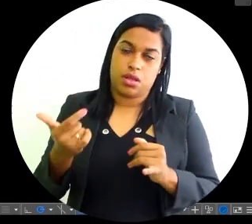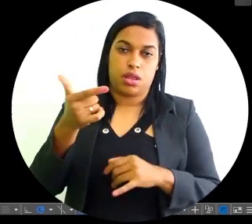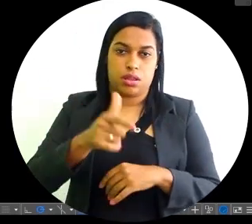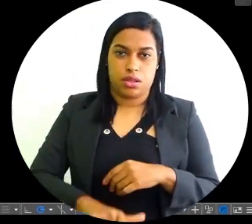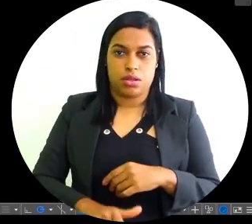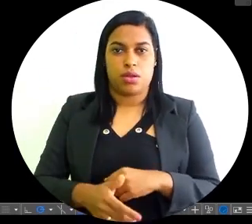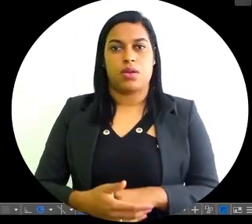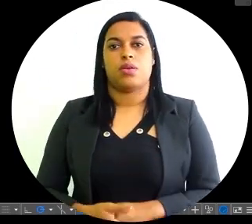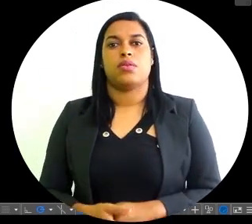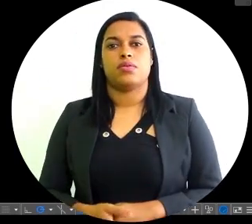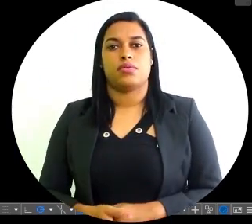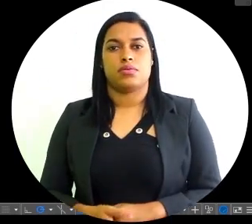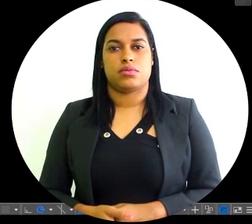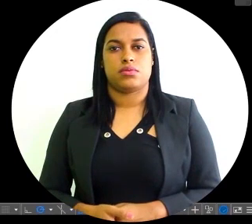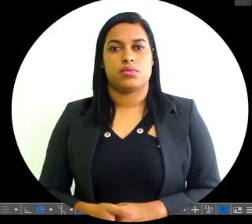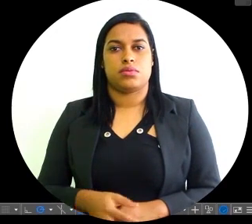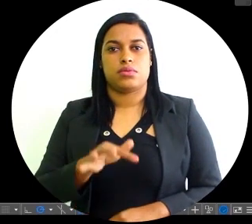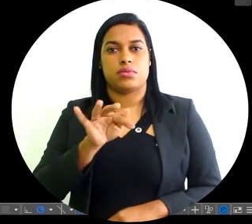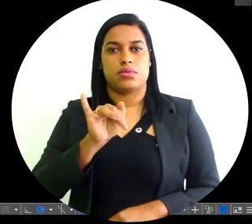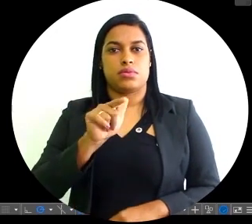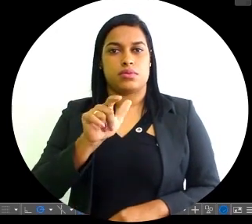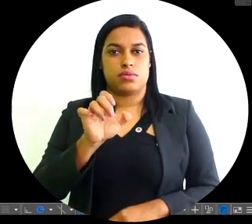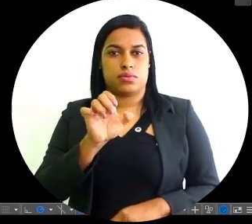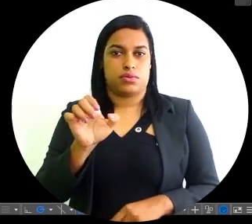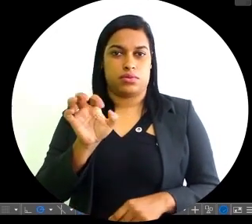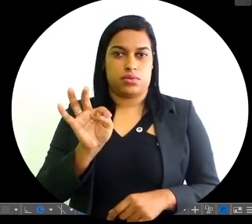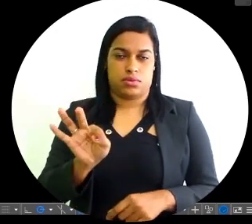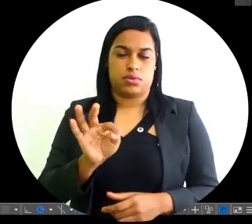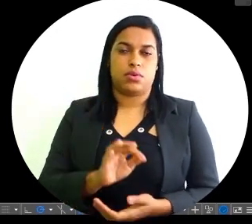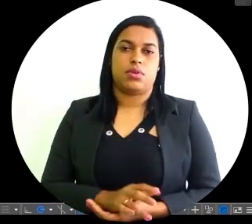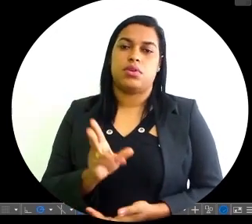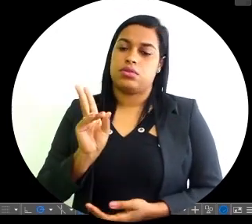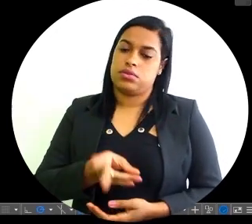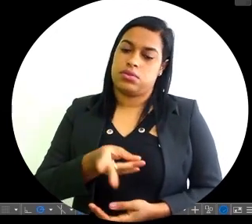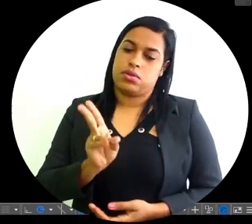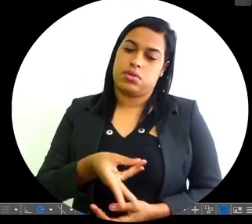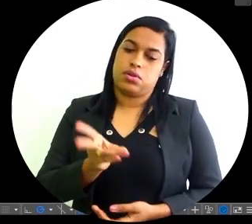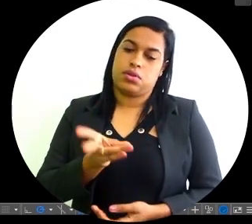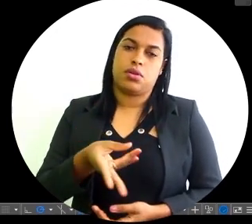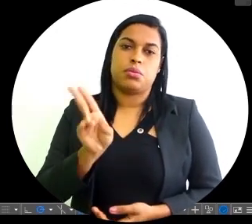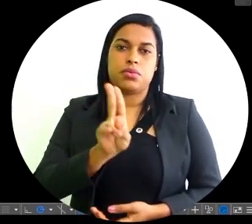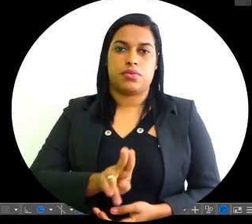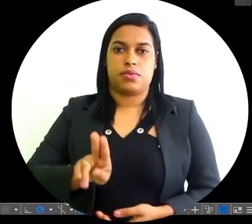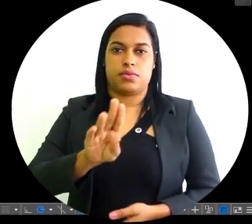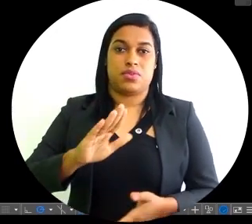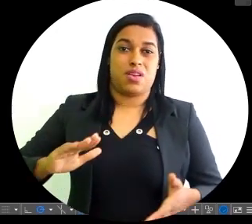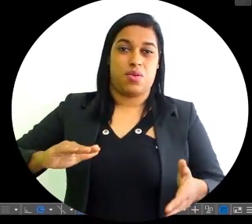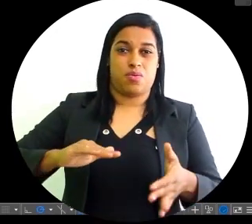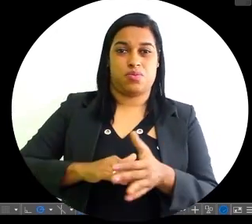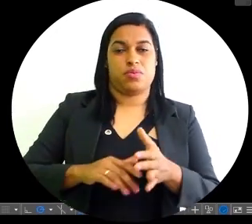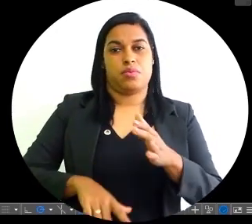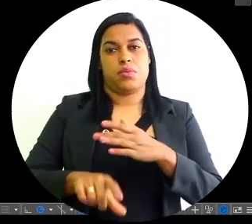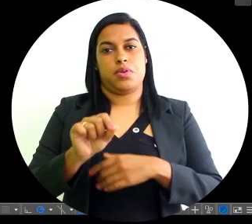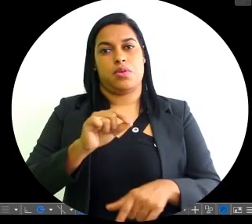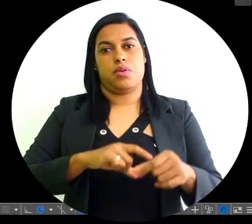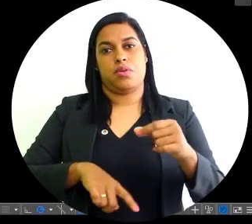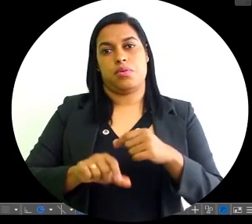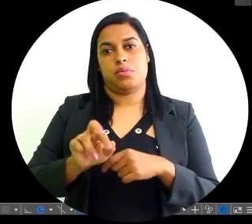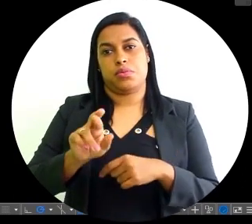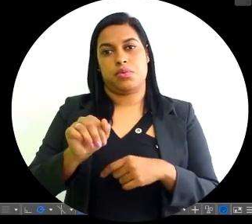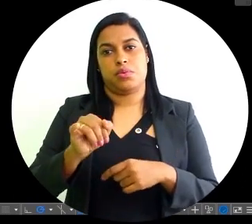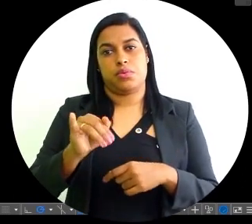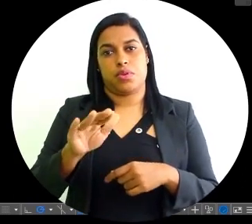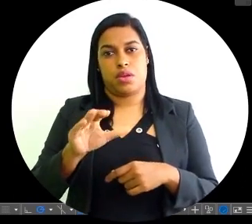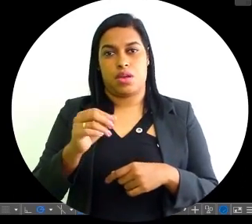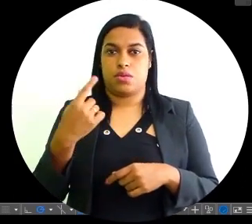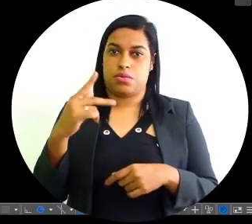venho no fillet, ele sempre vai utilizar a última opção de raio que